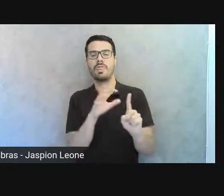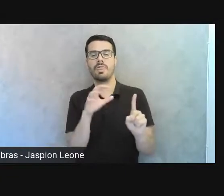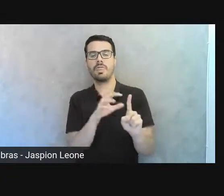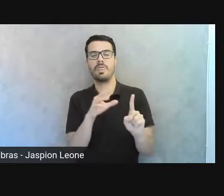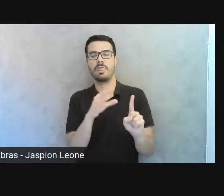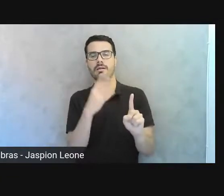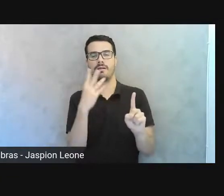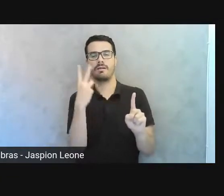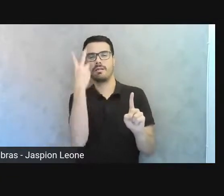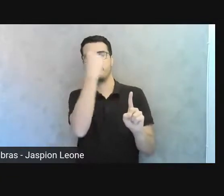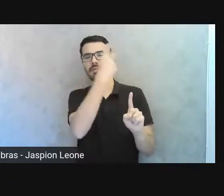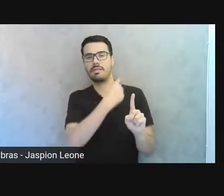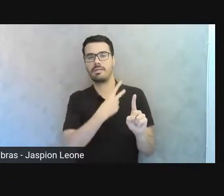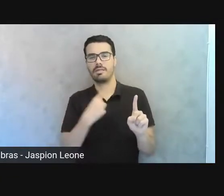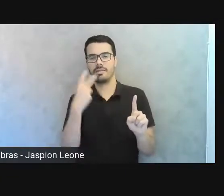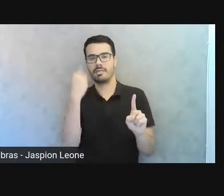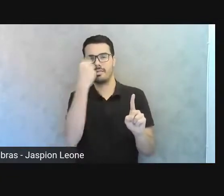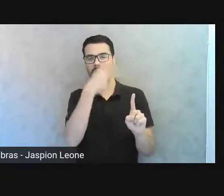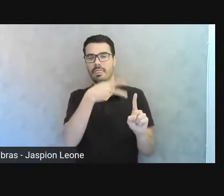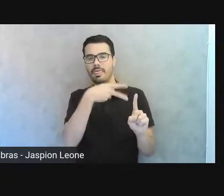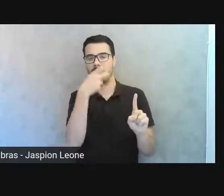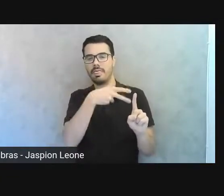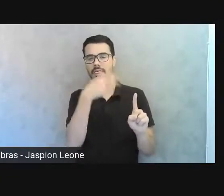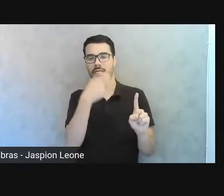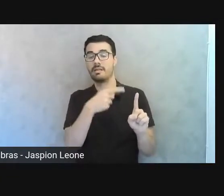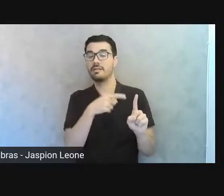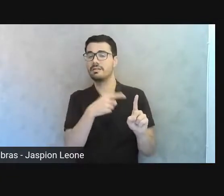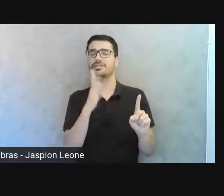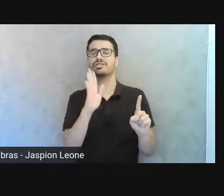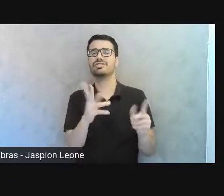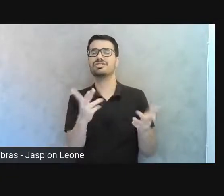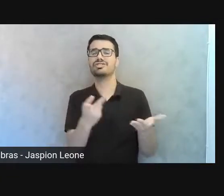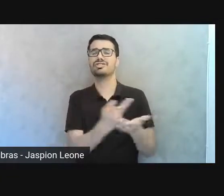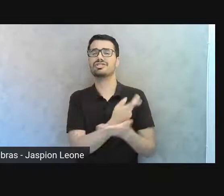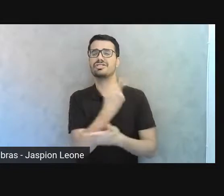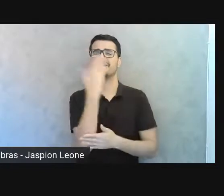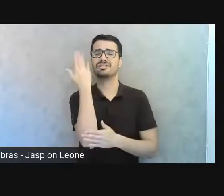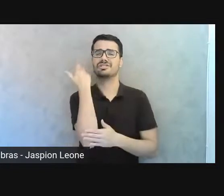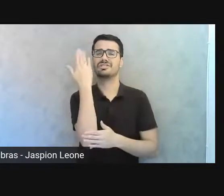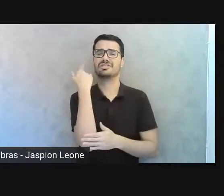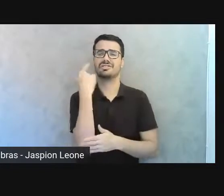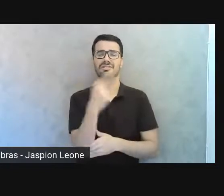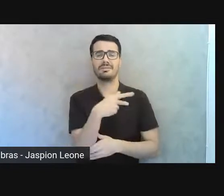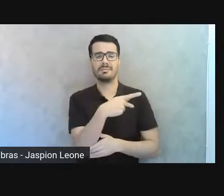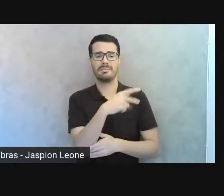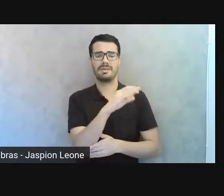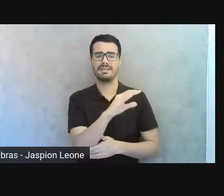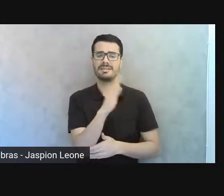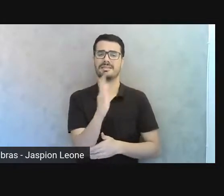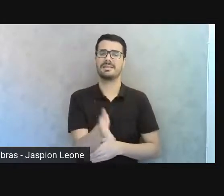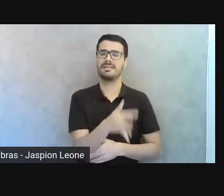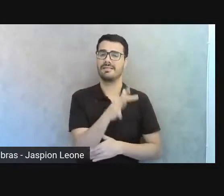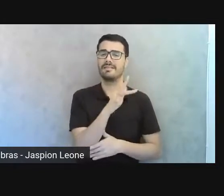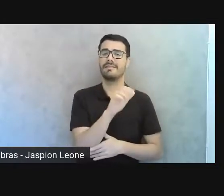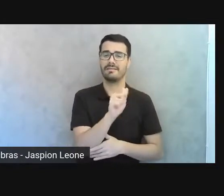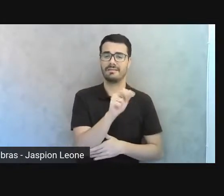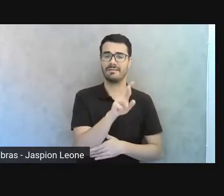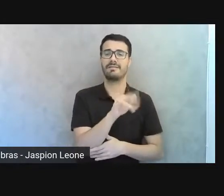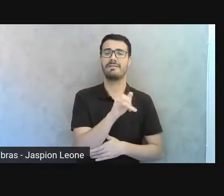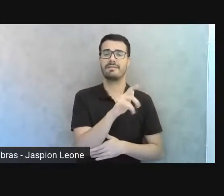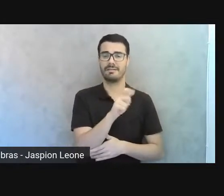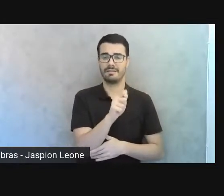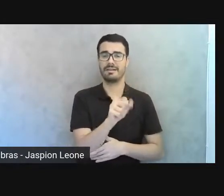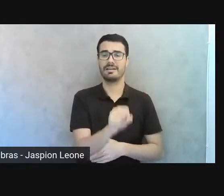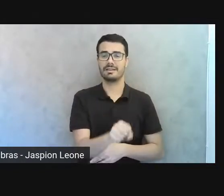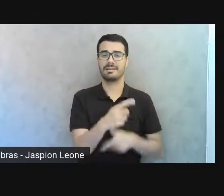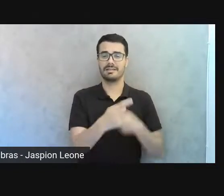Então, isso teria tido origem desde a campanha eleitoral, em que PC Farias era o tesoureiro, e que,